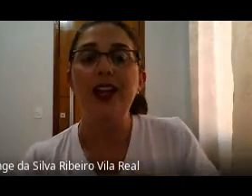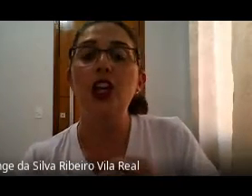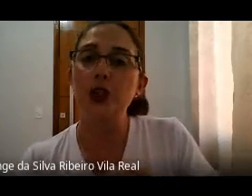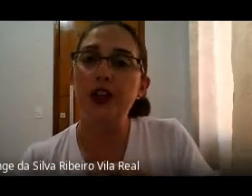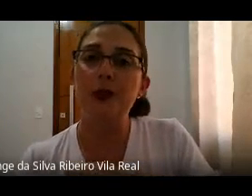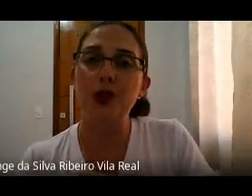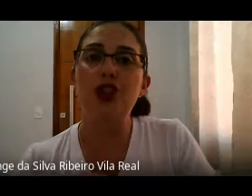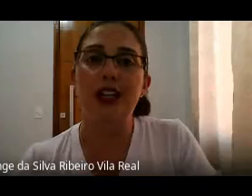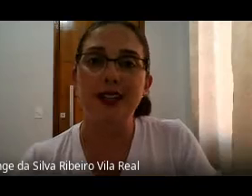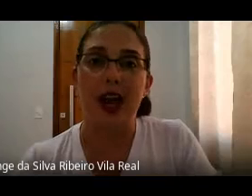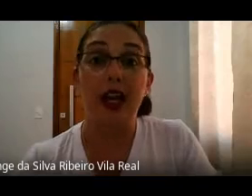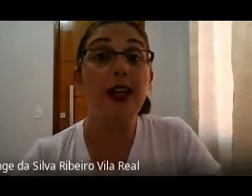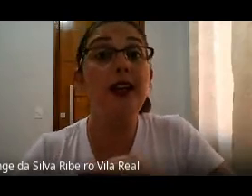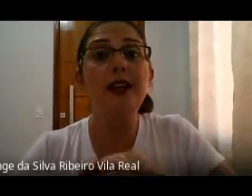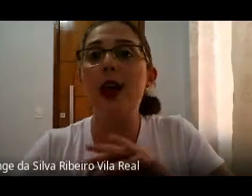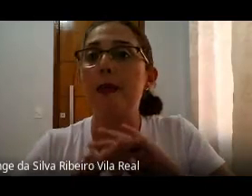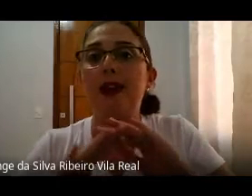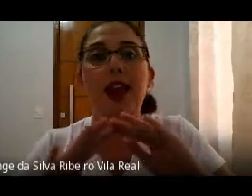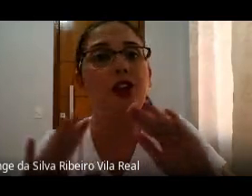comunicação que nós podemos utilizar,